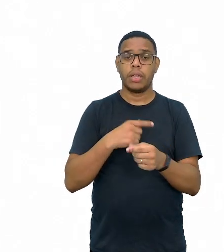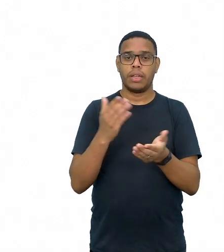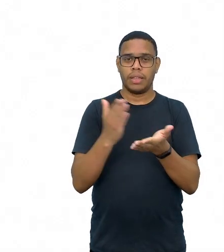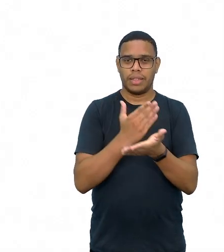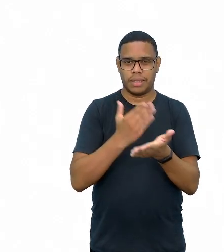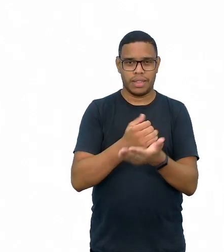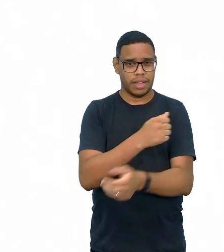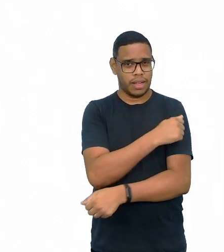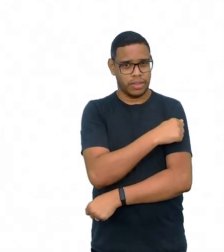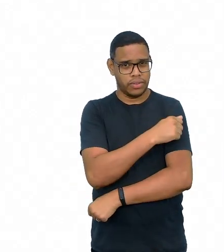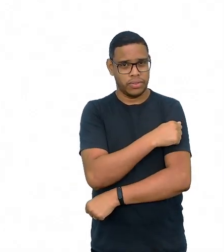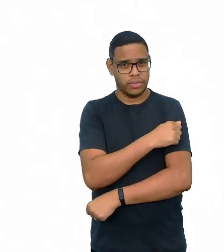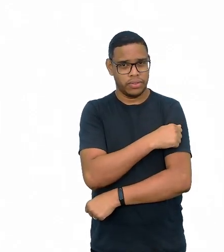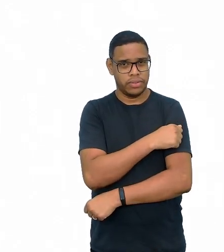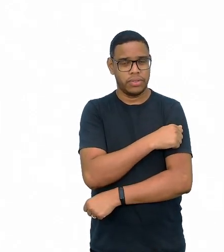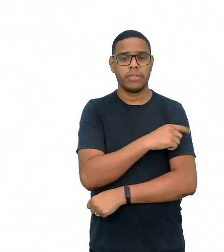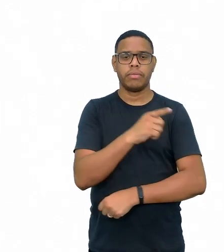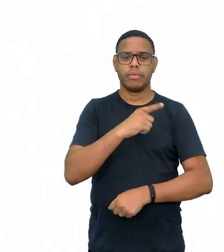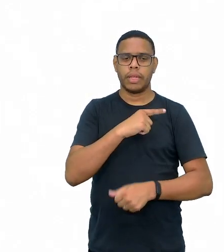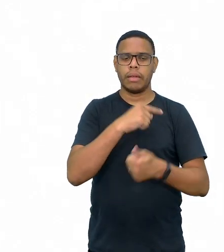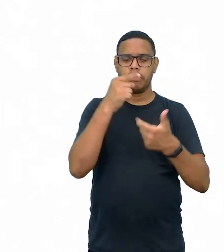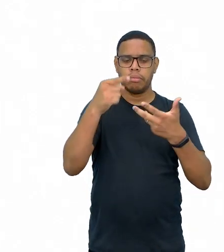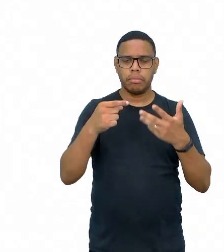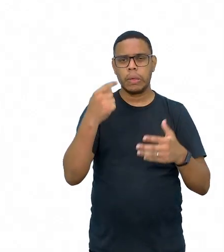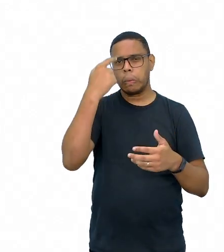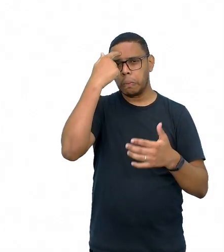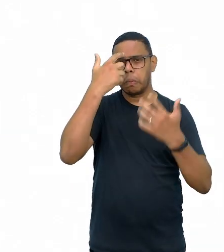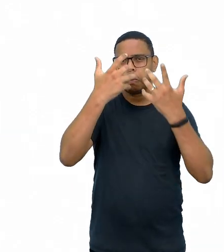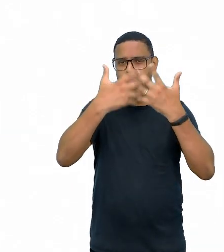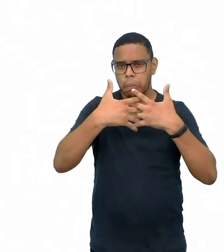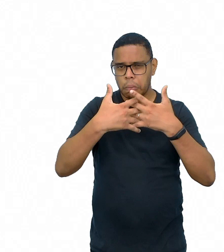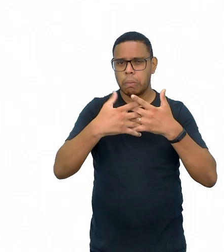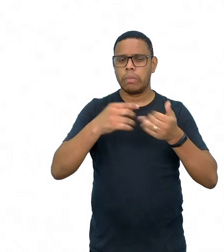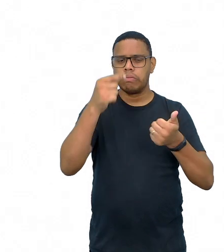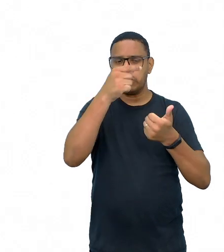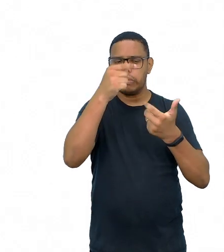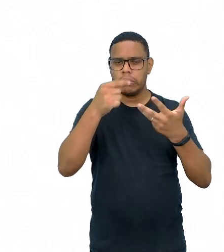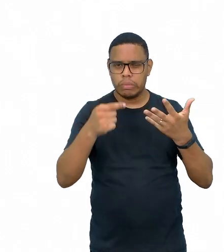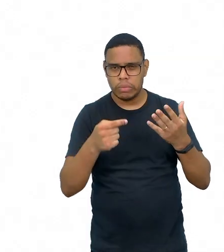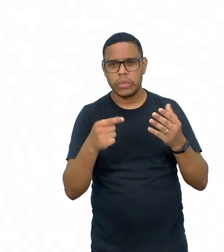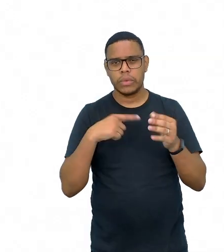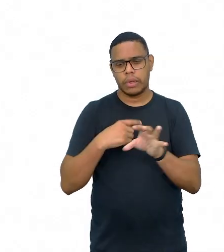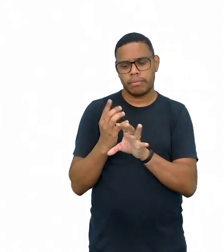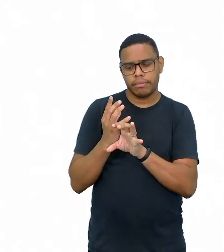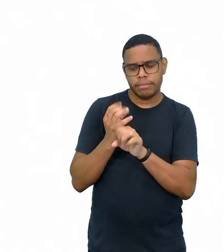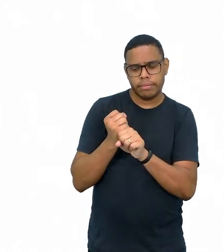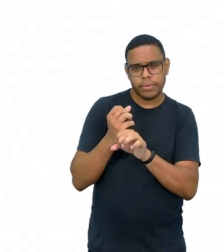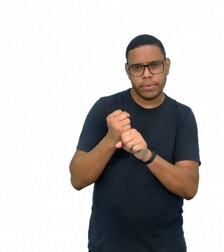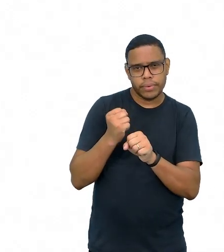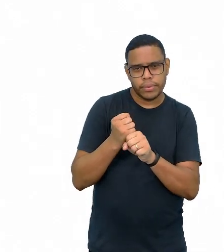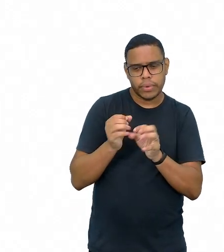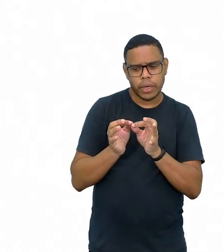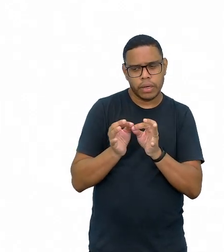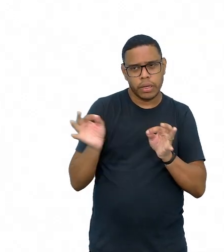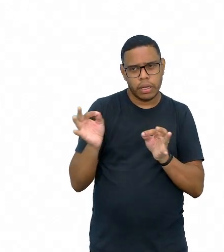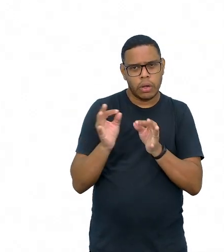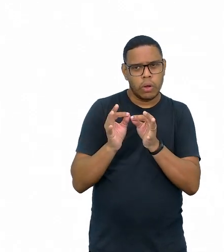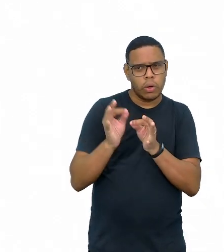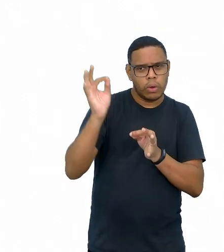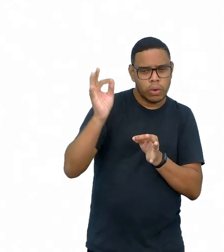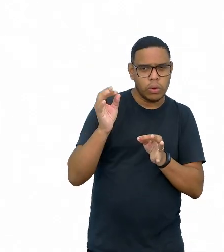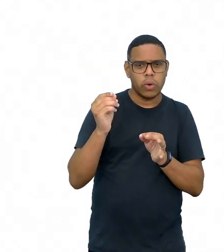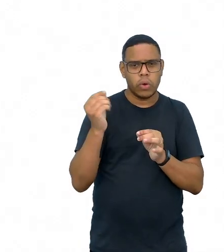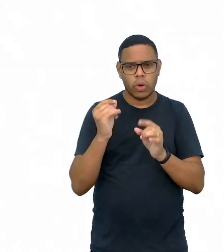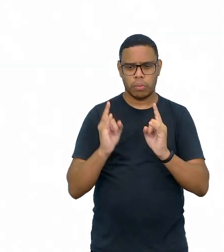aluno várias situações, problemas que envolve, né, esse cálculo, essas relações métricas, né, com